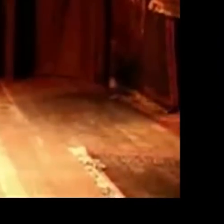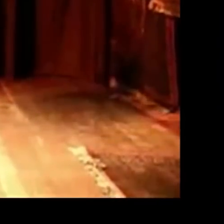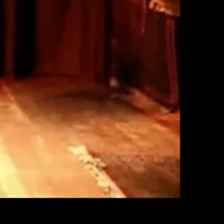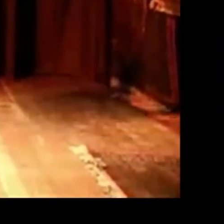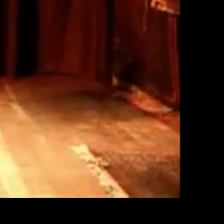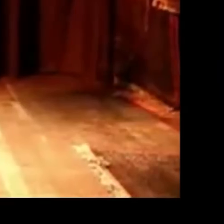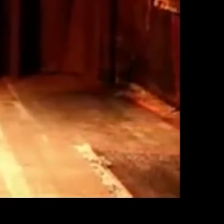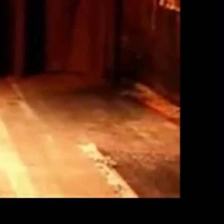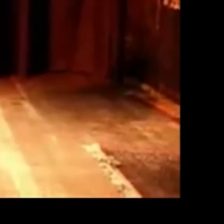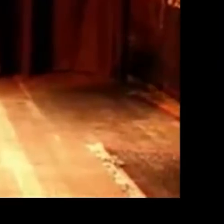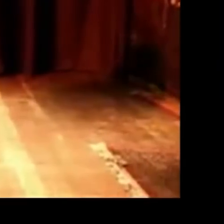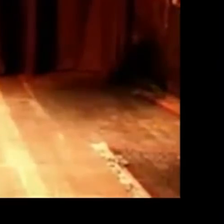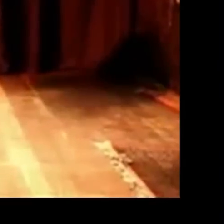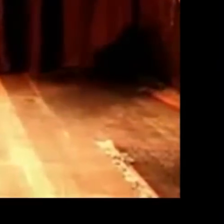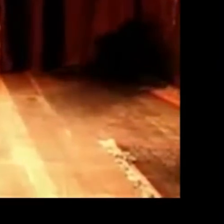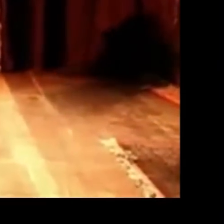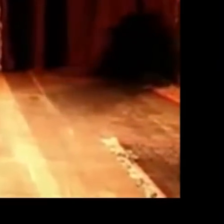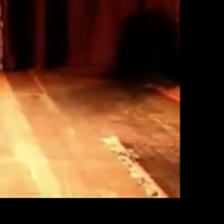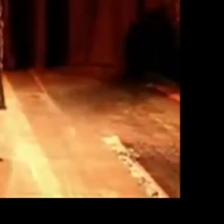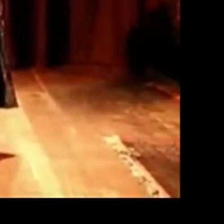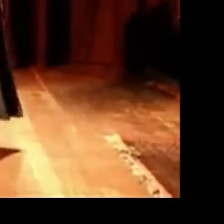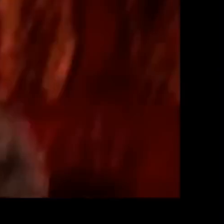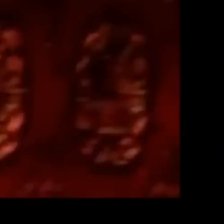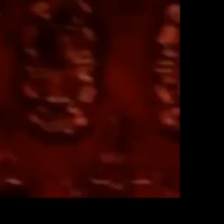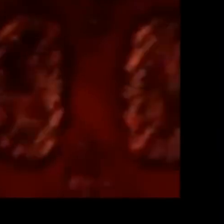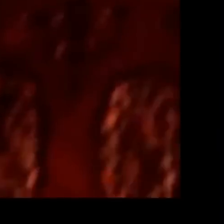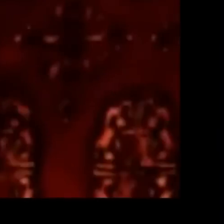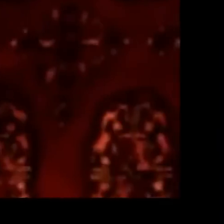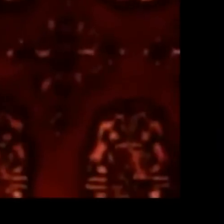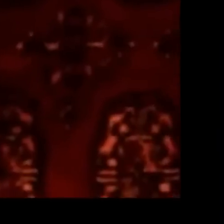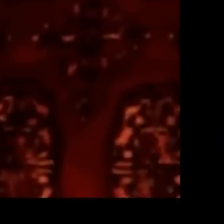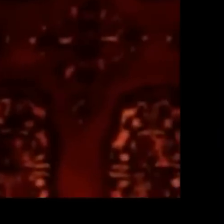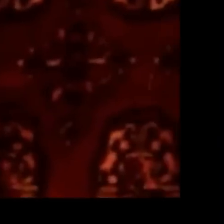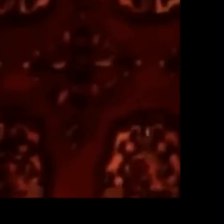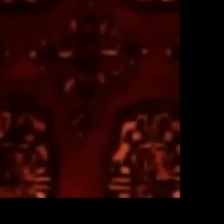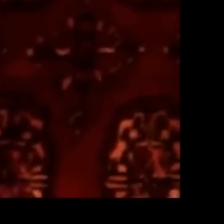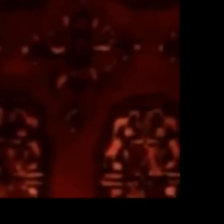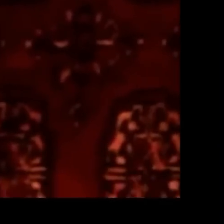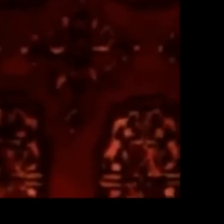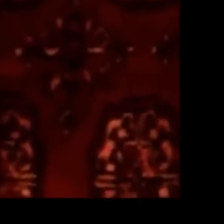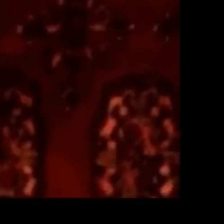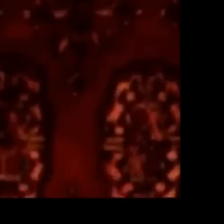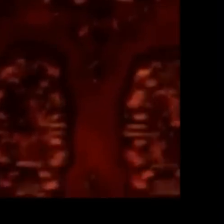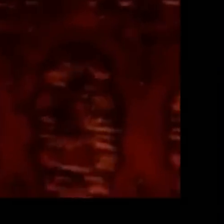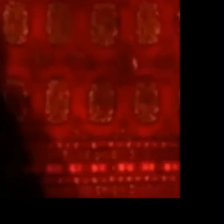Se a senhorita ficar à meia luz, ninguém vai reparar nos remendos.